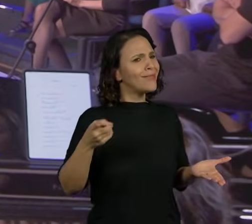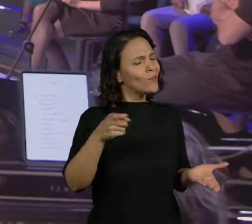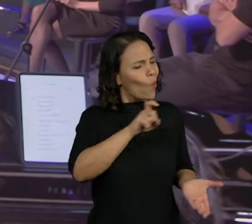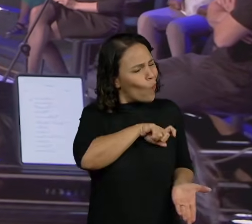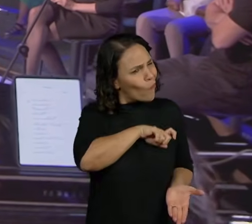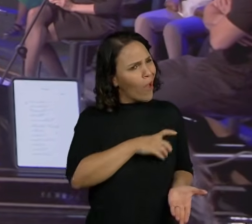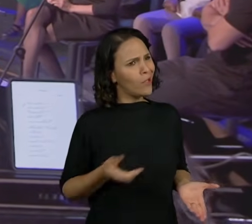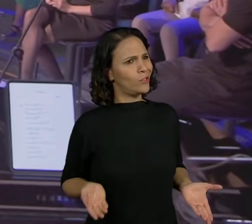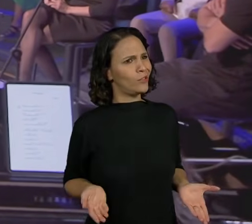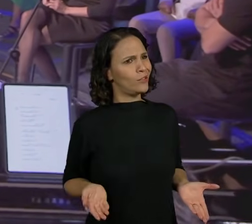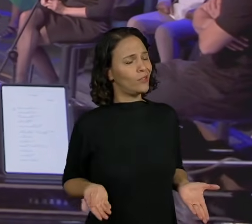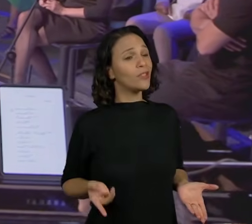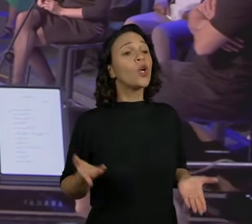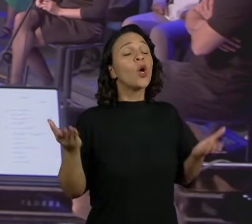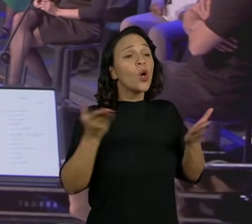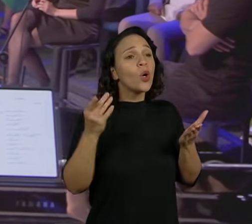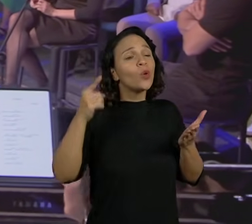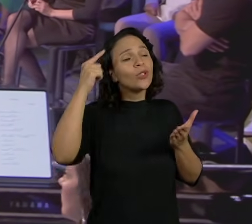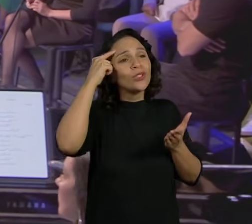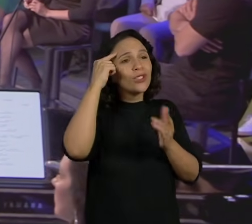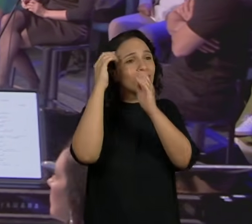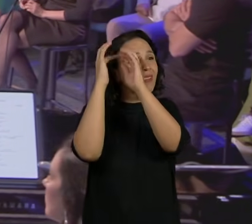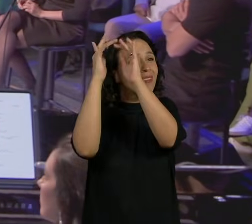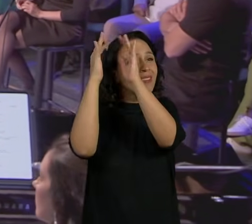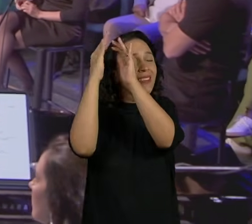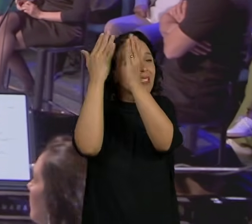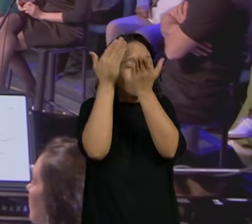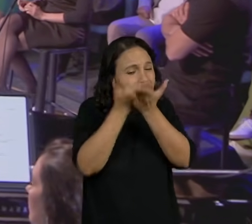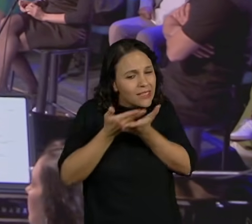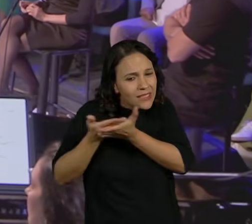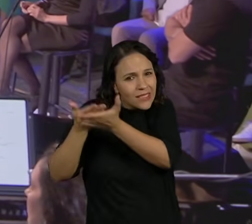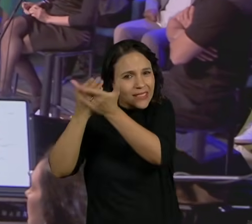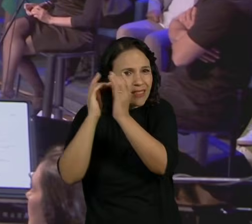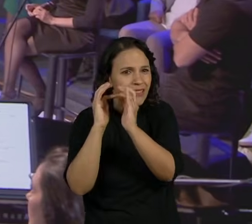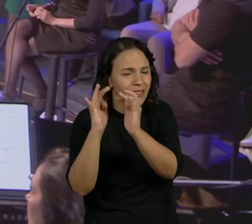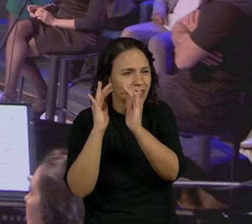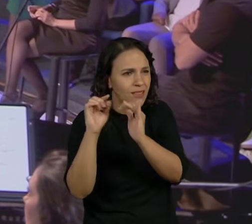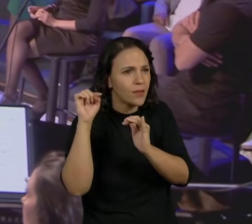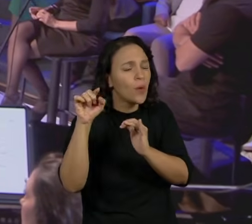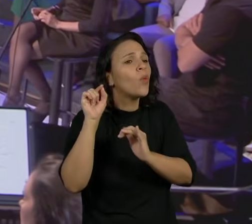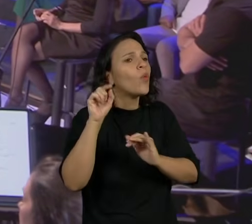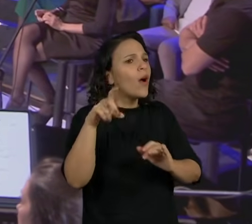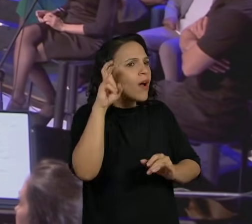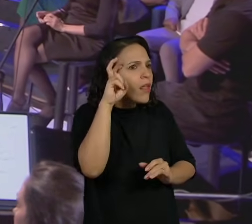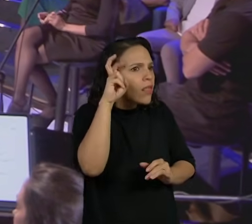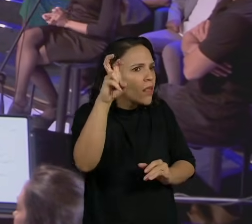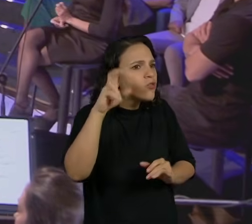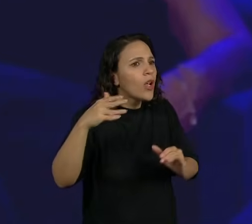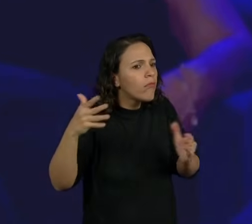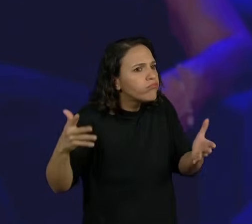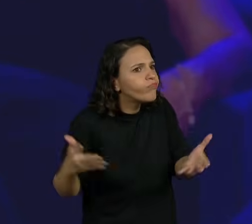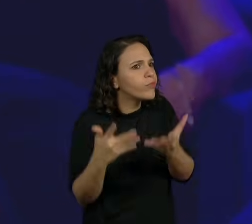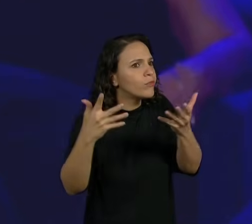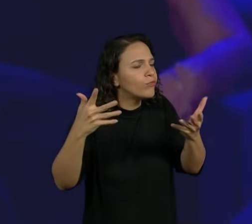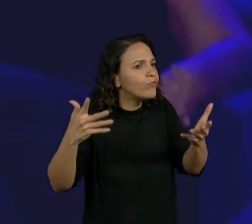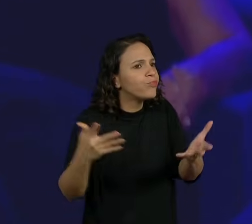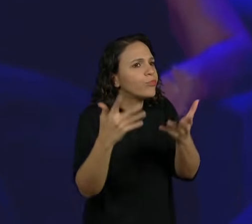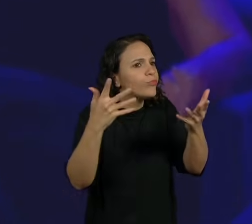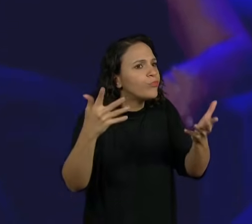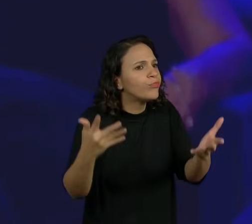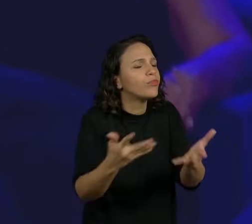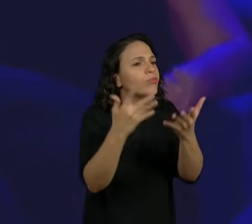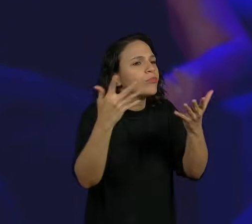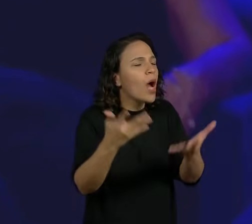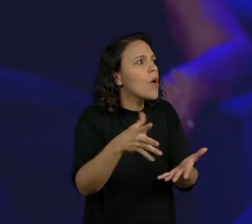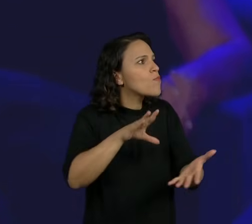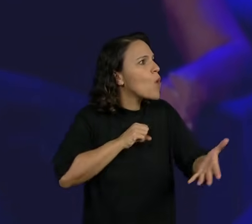covardia. Exatamente. E a neurociência hoje mostra cada vez mais que essa questão da inteligência é o que você falou, é construído. Claro, são os estímulos que você